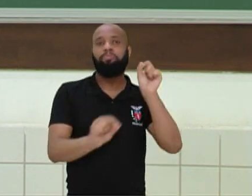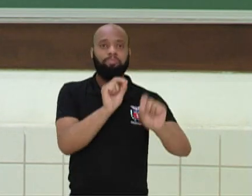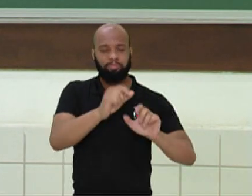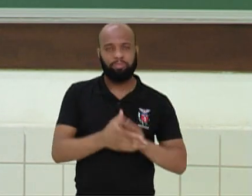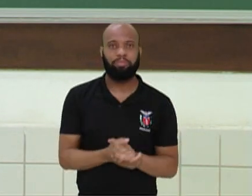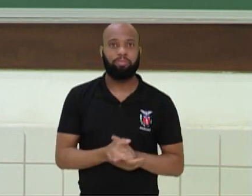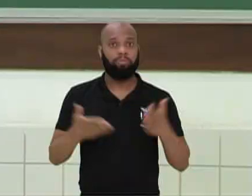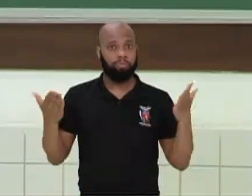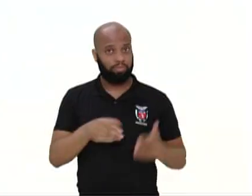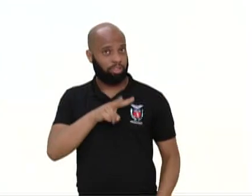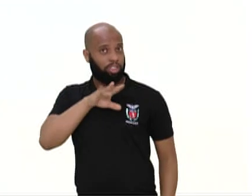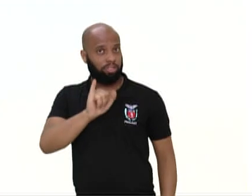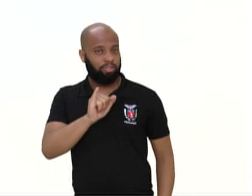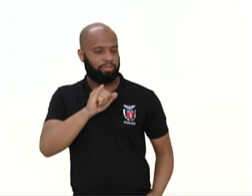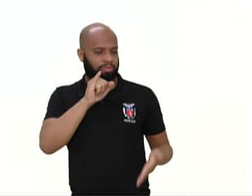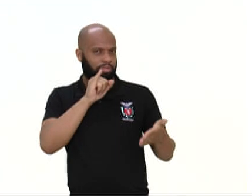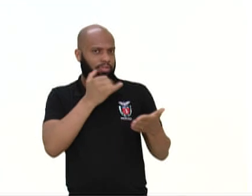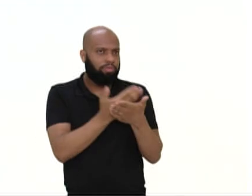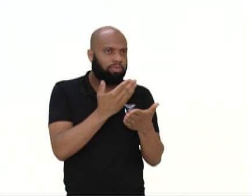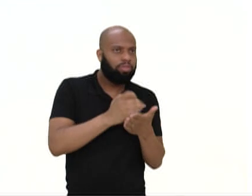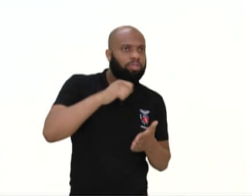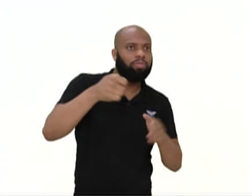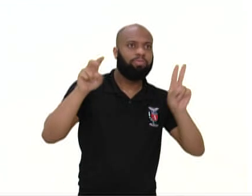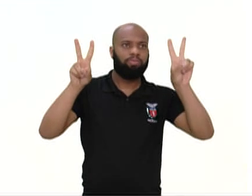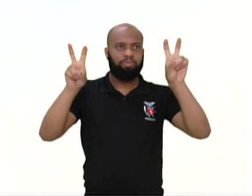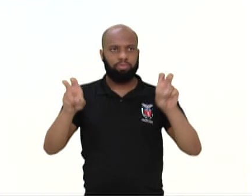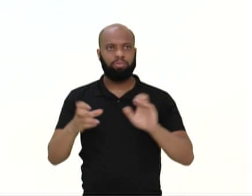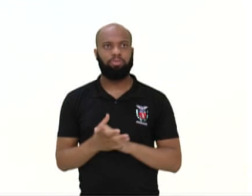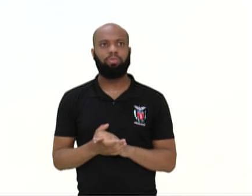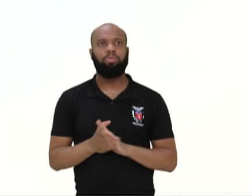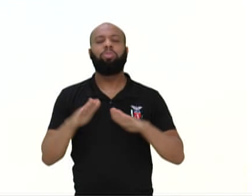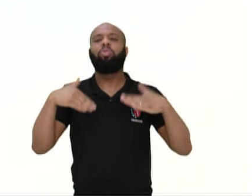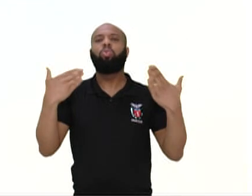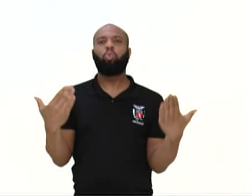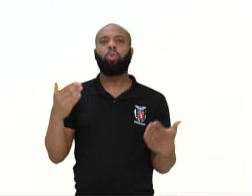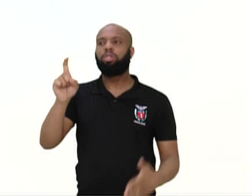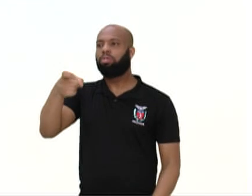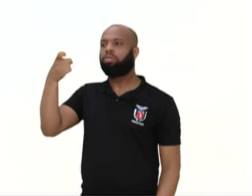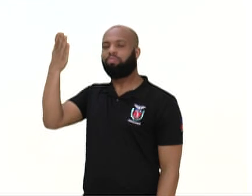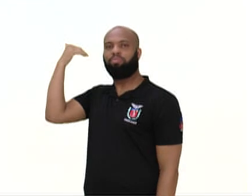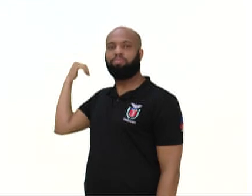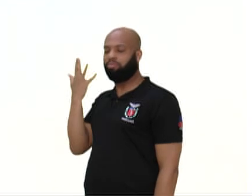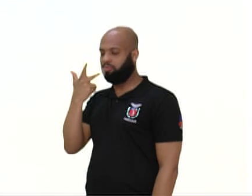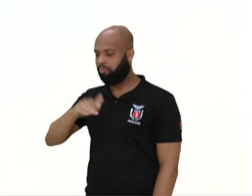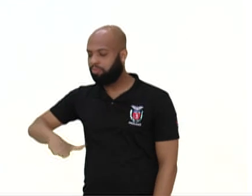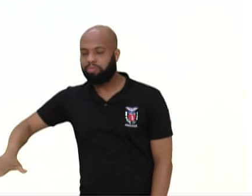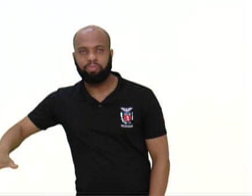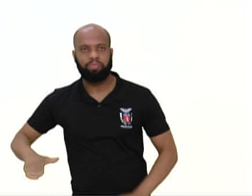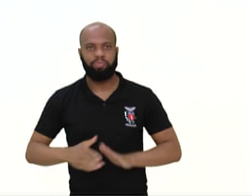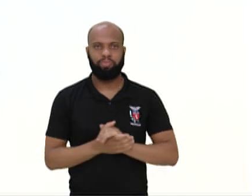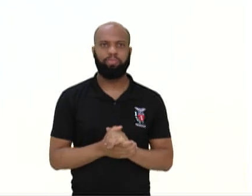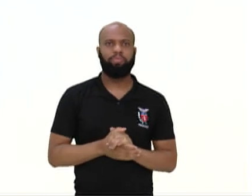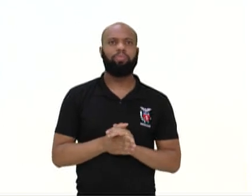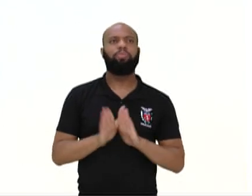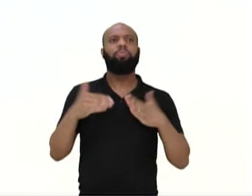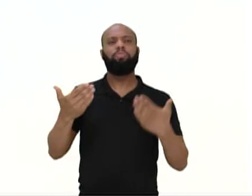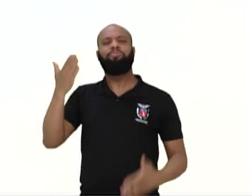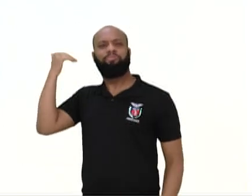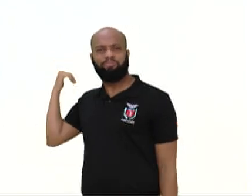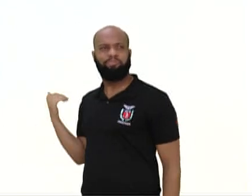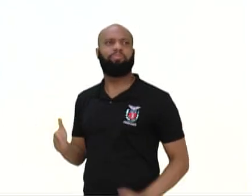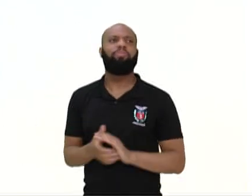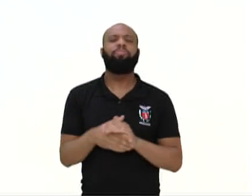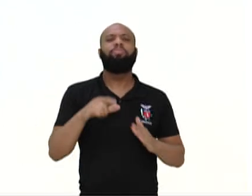falar sobre o tema quando éramos crianças. Muitos